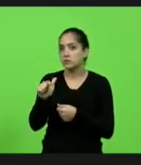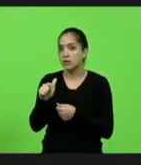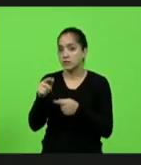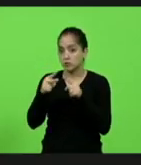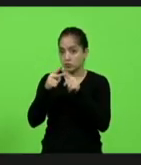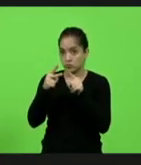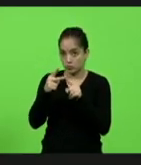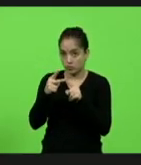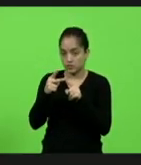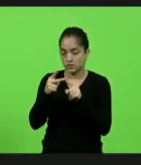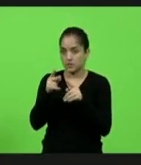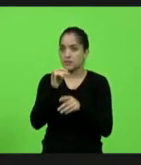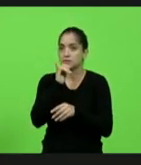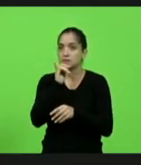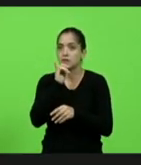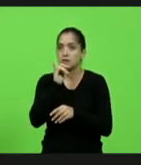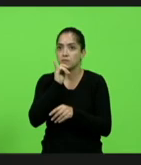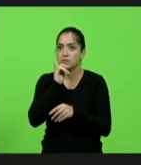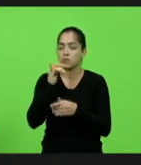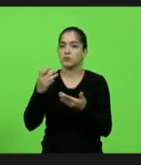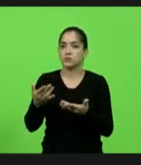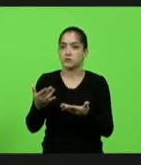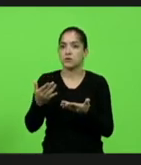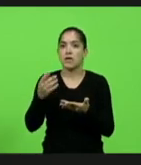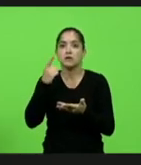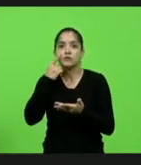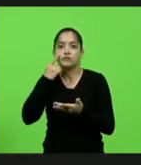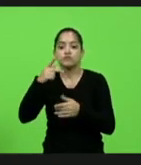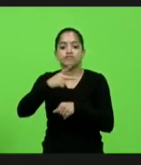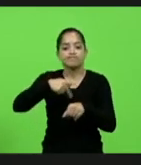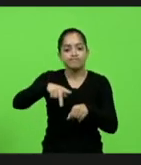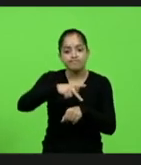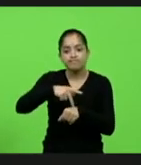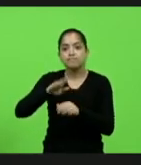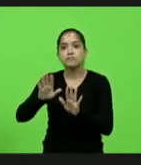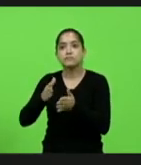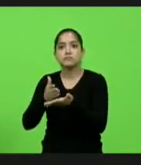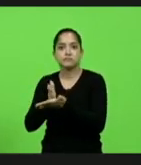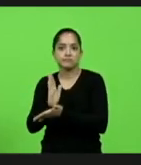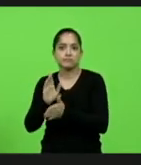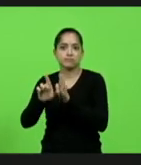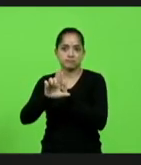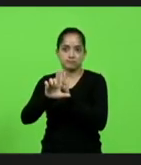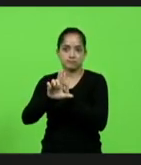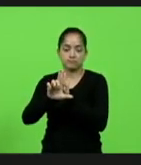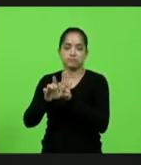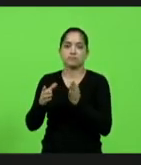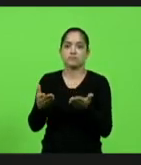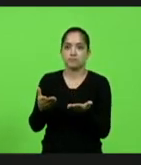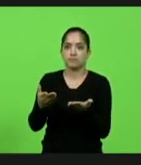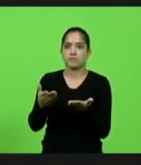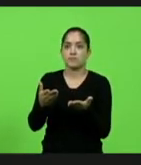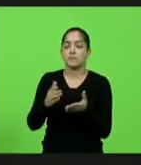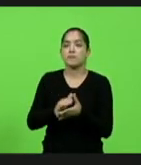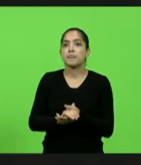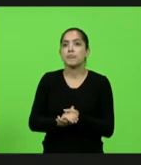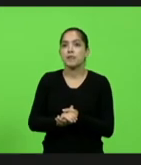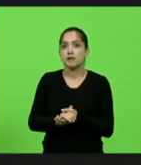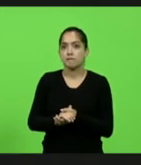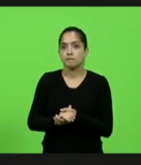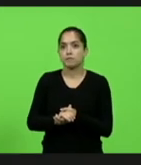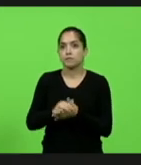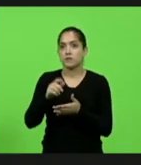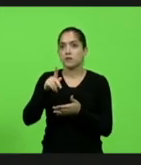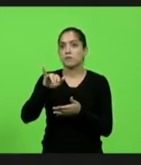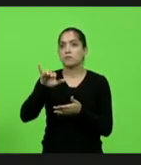né? A gente vê isso pelo histórico dos países que já aprovaram. Nos primeiros lugares do ranking do PISA, já